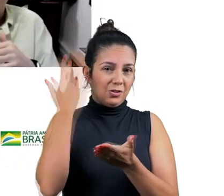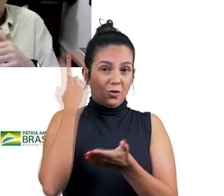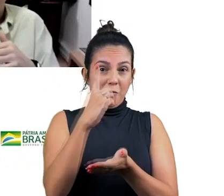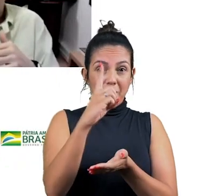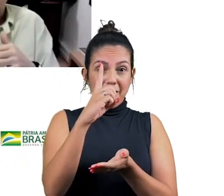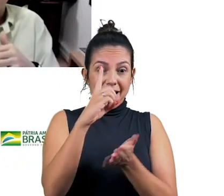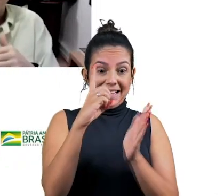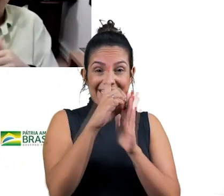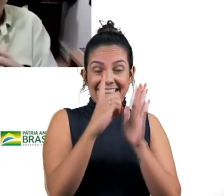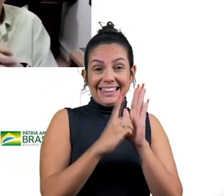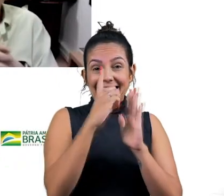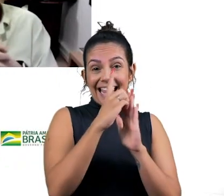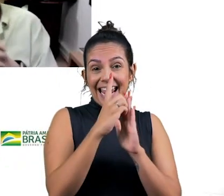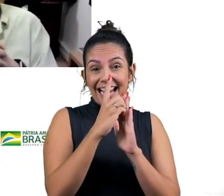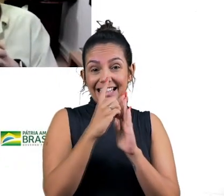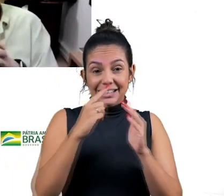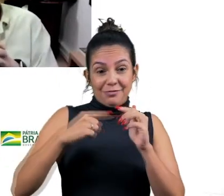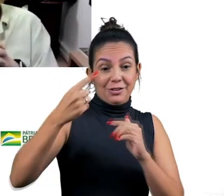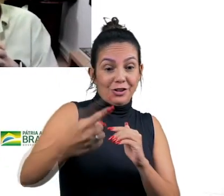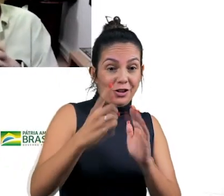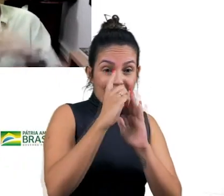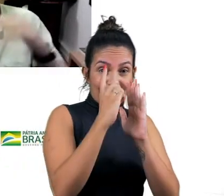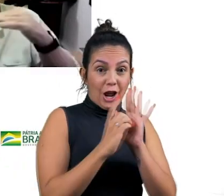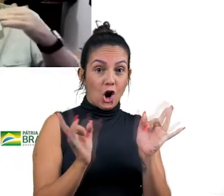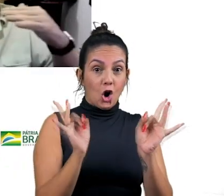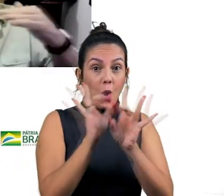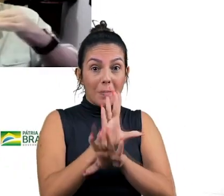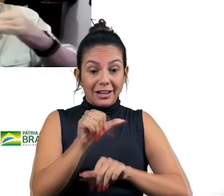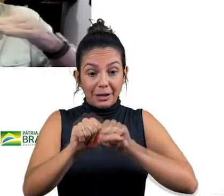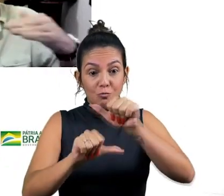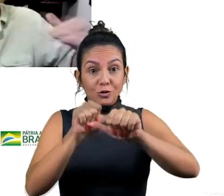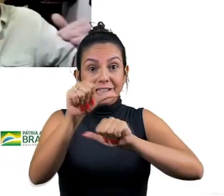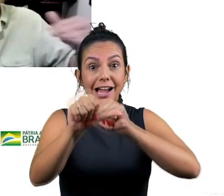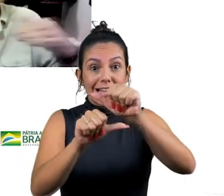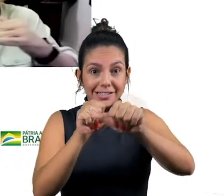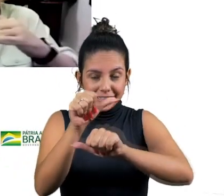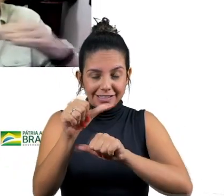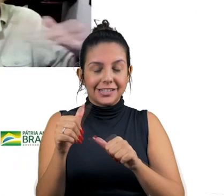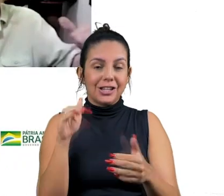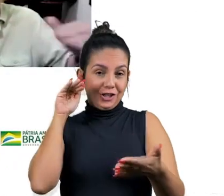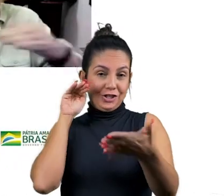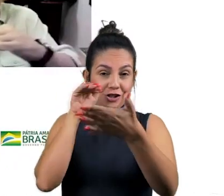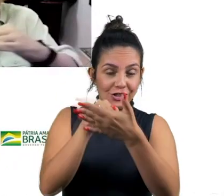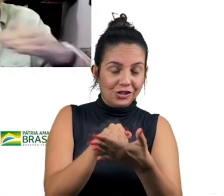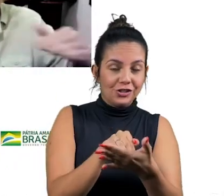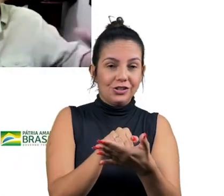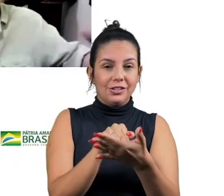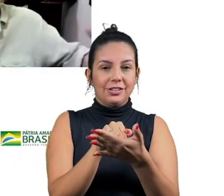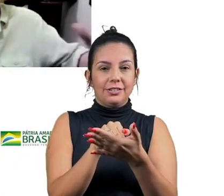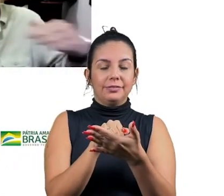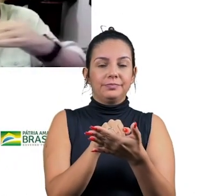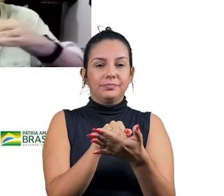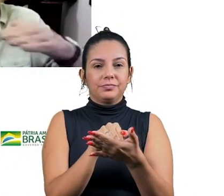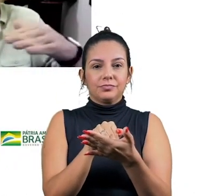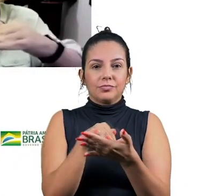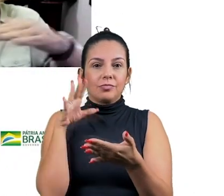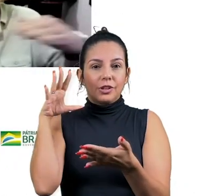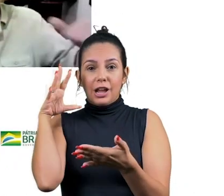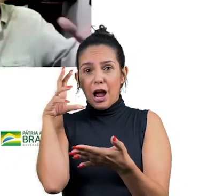década e que vai levar ainda mais de uma década para se completar, ou pelo menos para atingir a